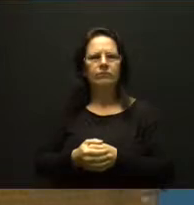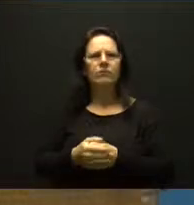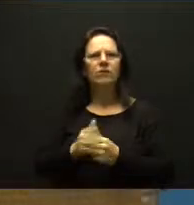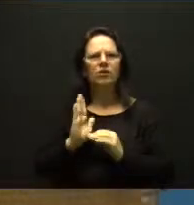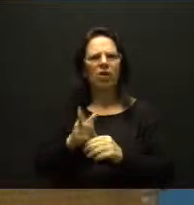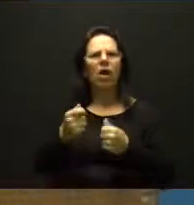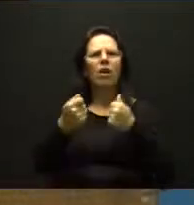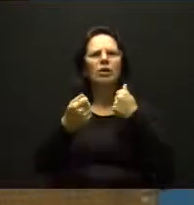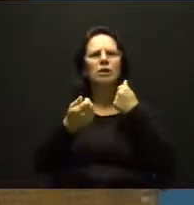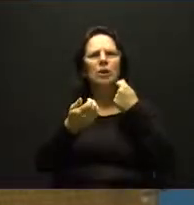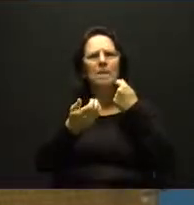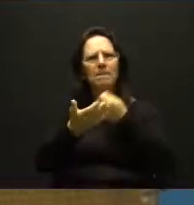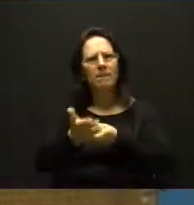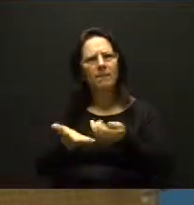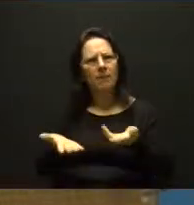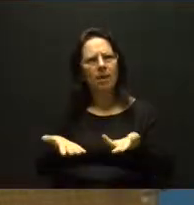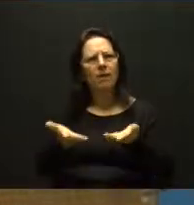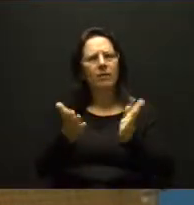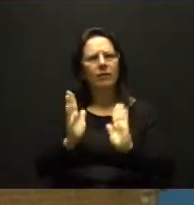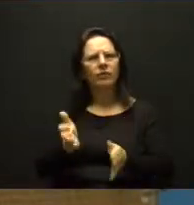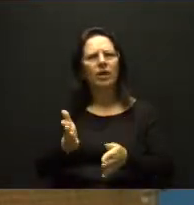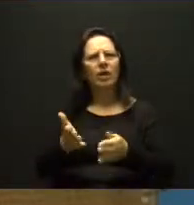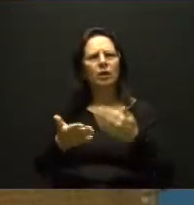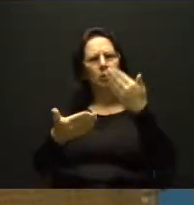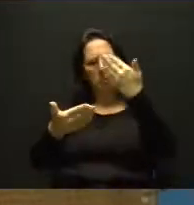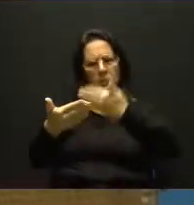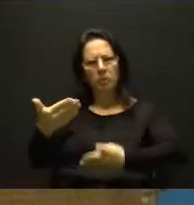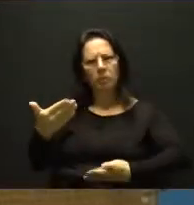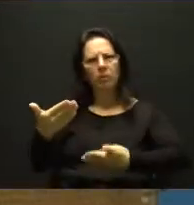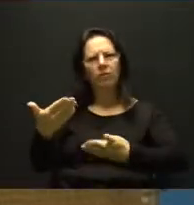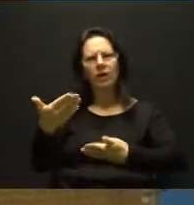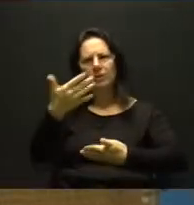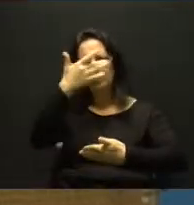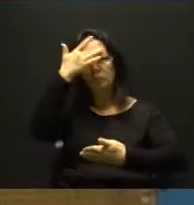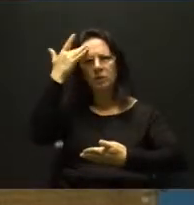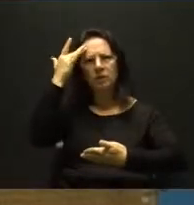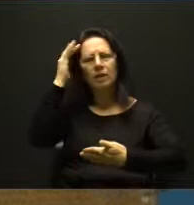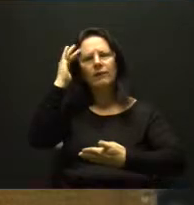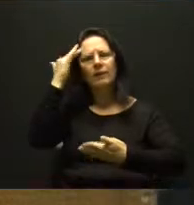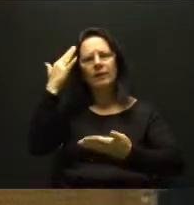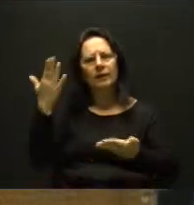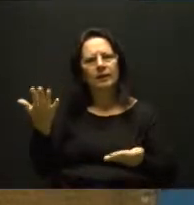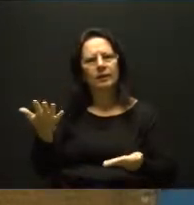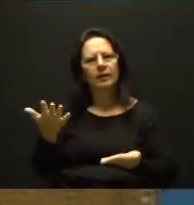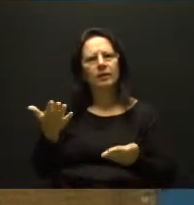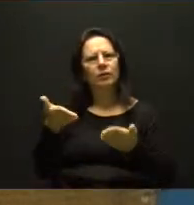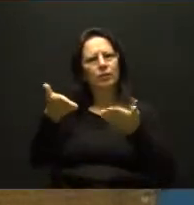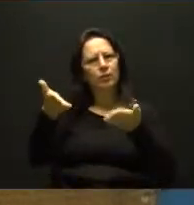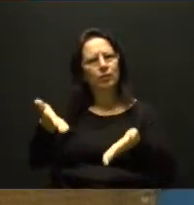empresa é comprovado todo mundo ninguém está entendendo isso aí